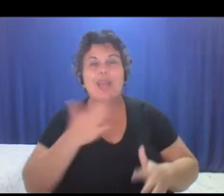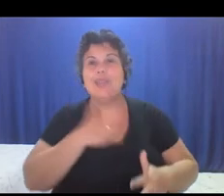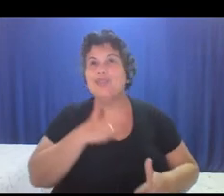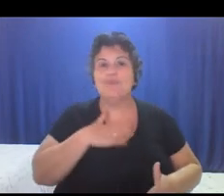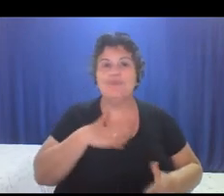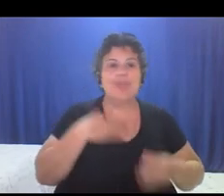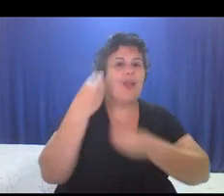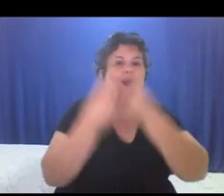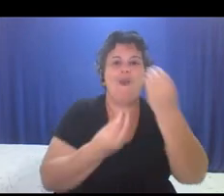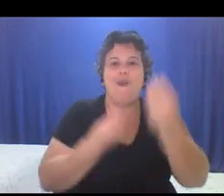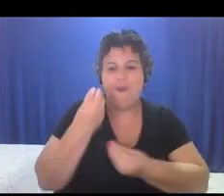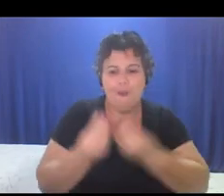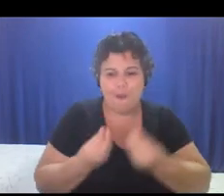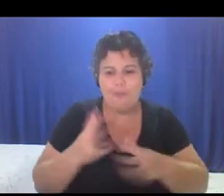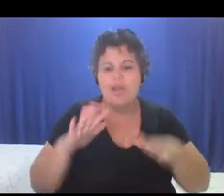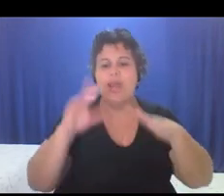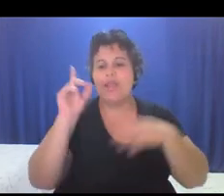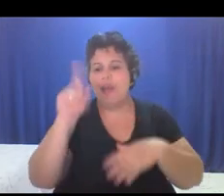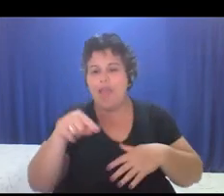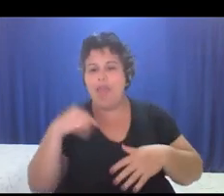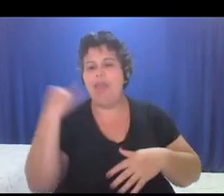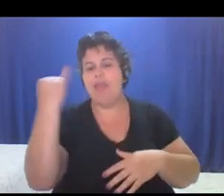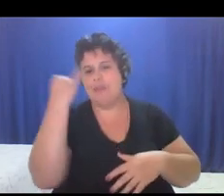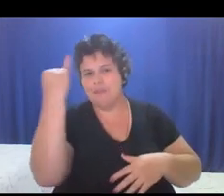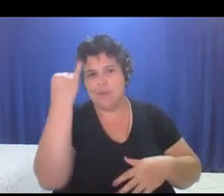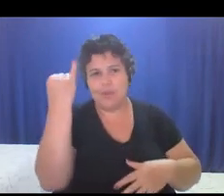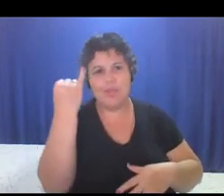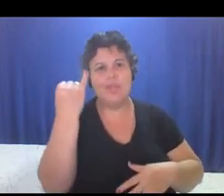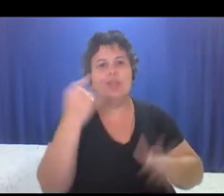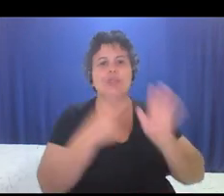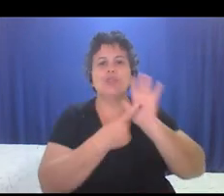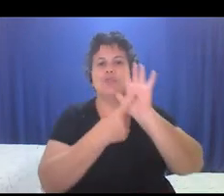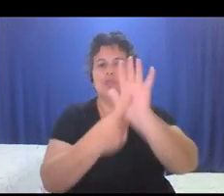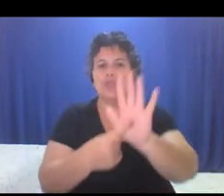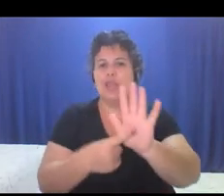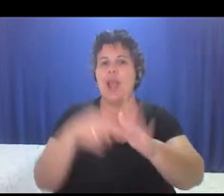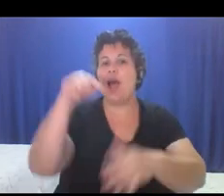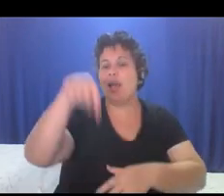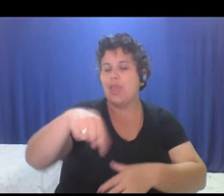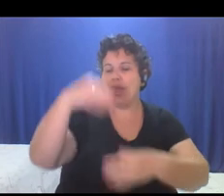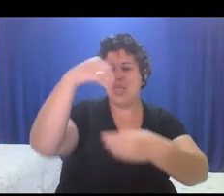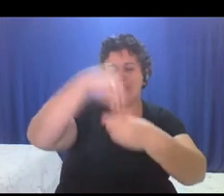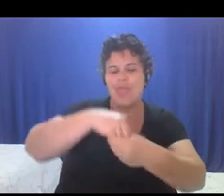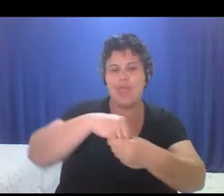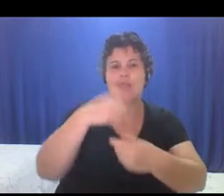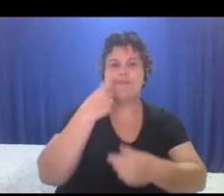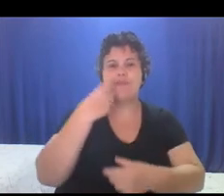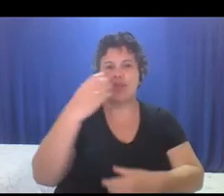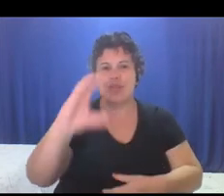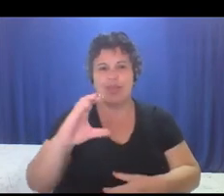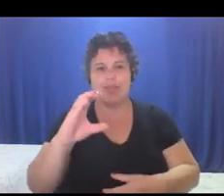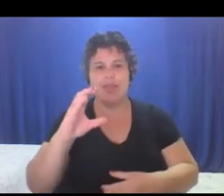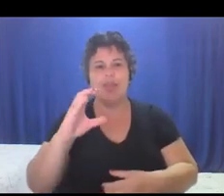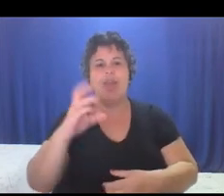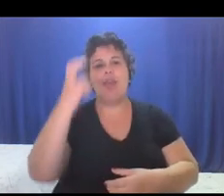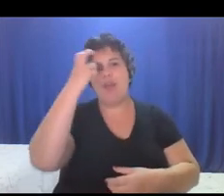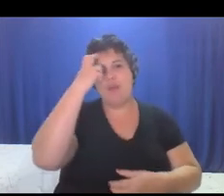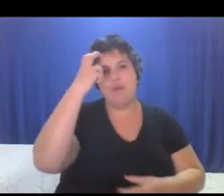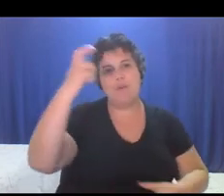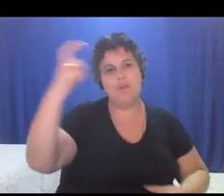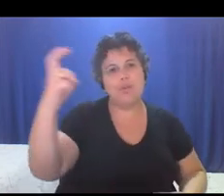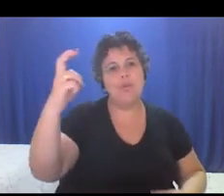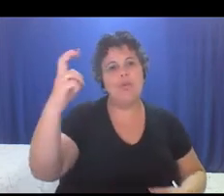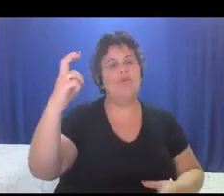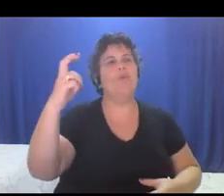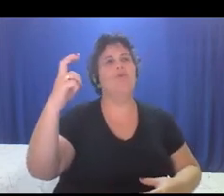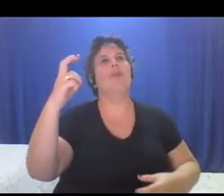Você trazer a pessoa aqui para a CIT, ela se identificar com a cultura, se identificar com o que